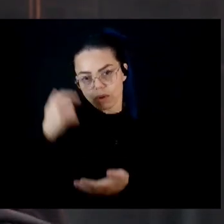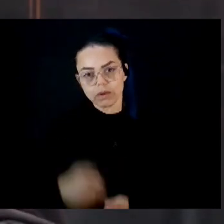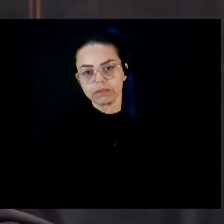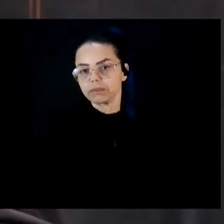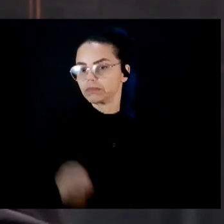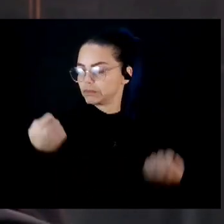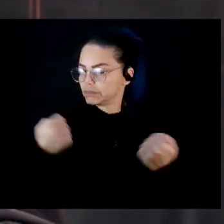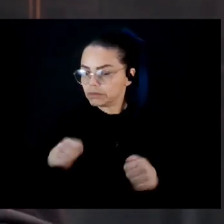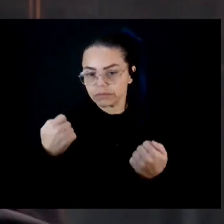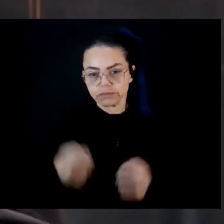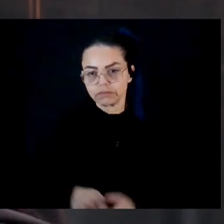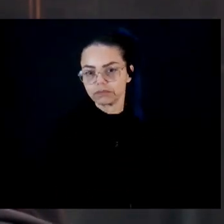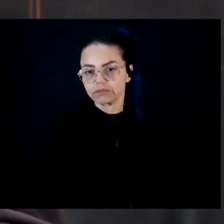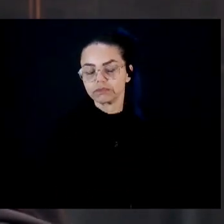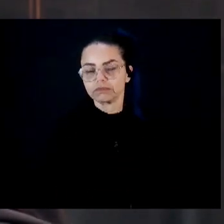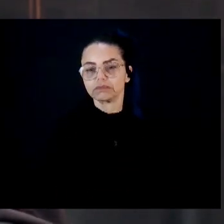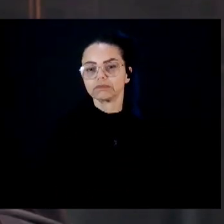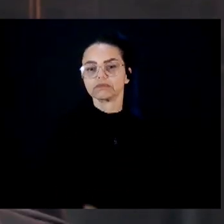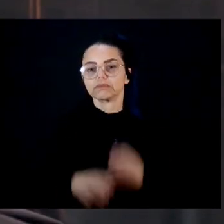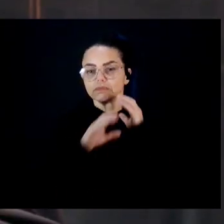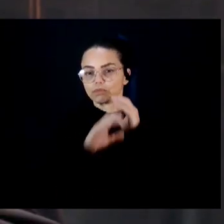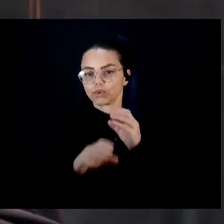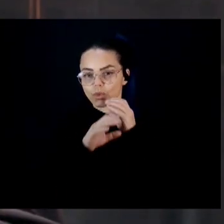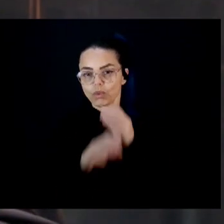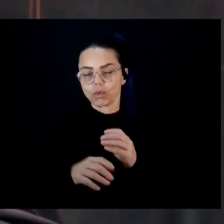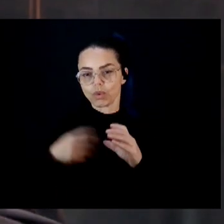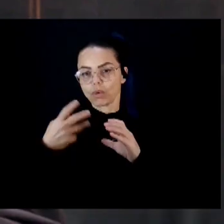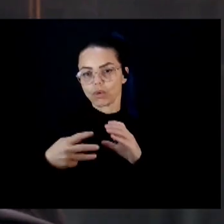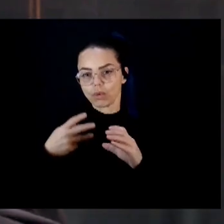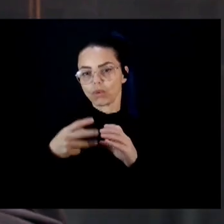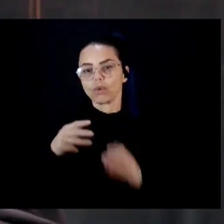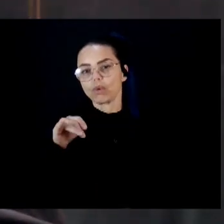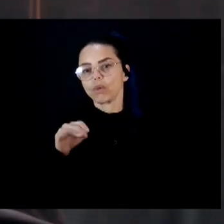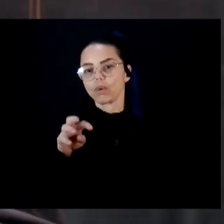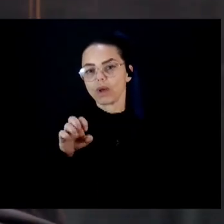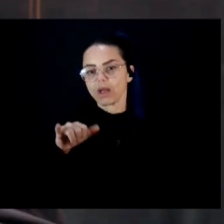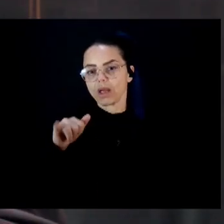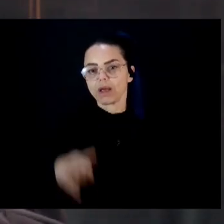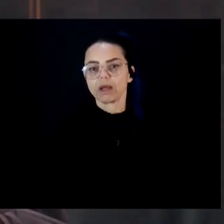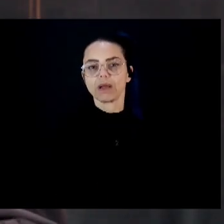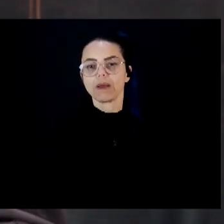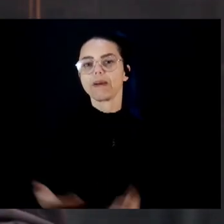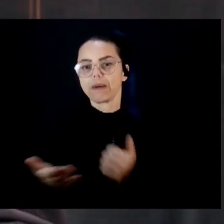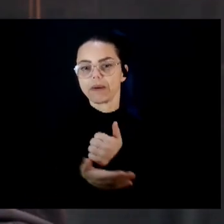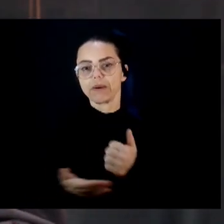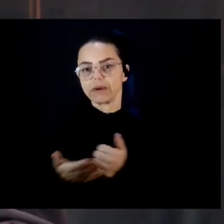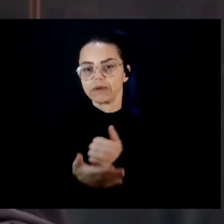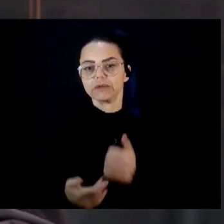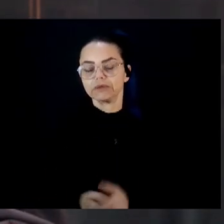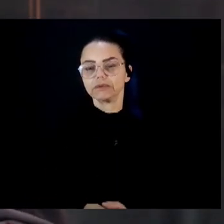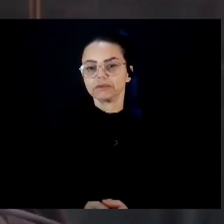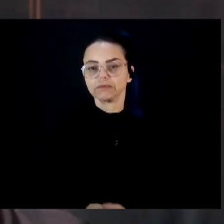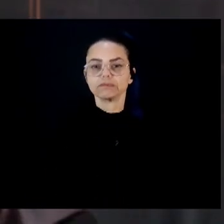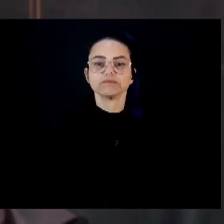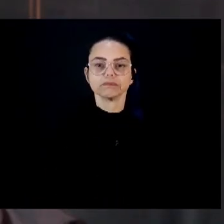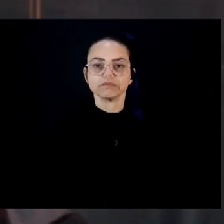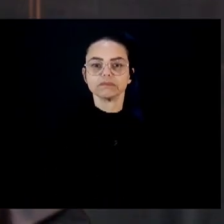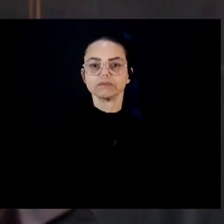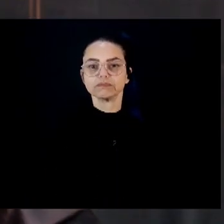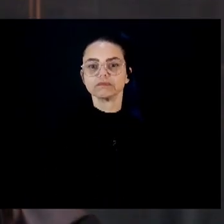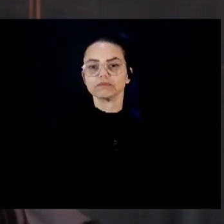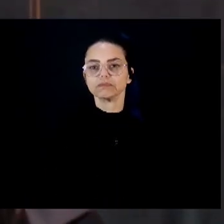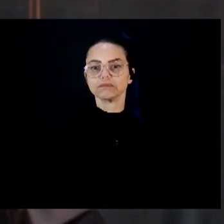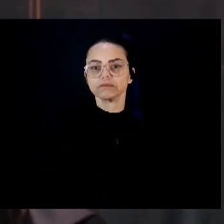precisa suplementar com whey protein. Então, a base alimentar é o segredo, né? Se a gente